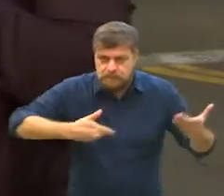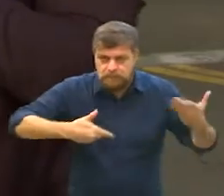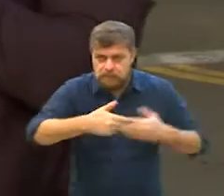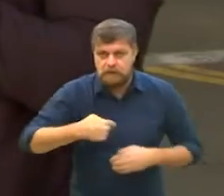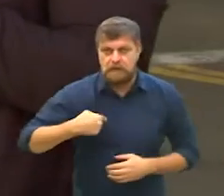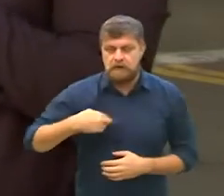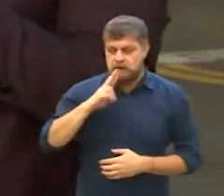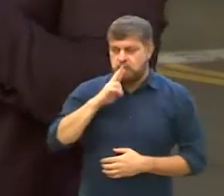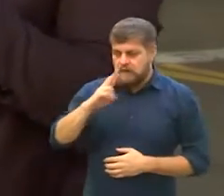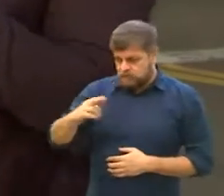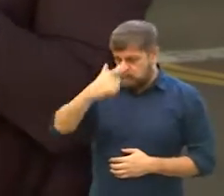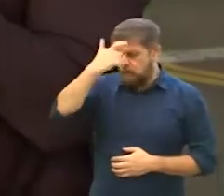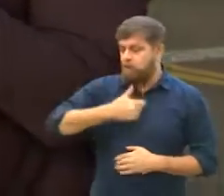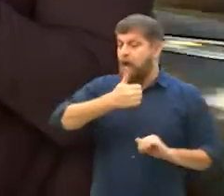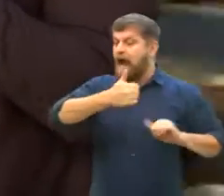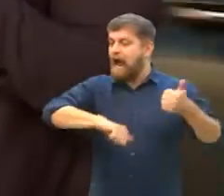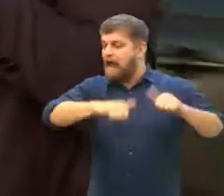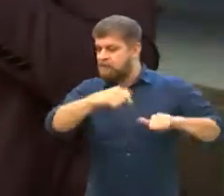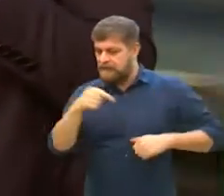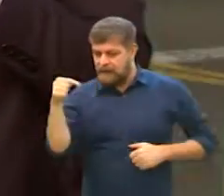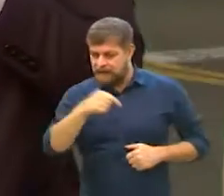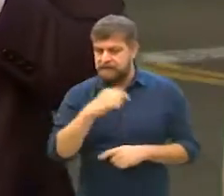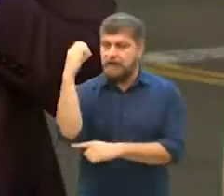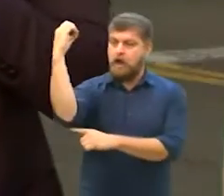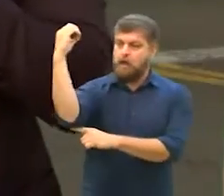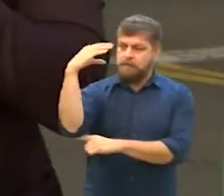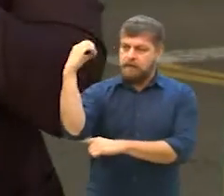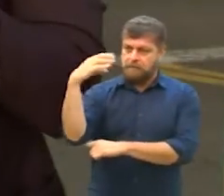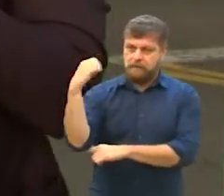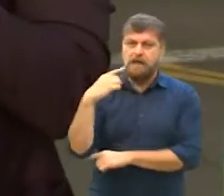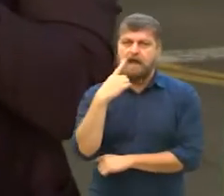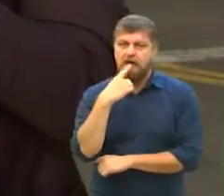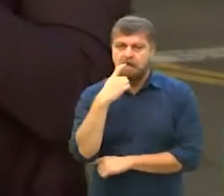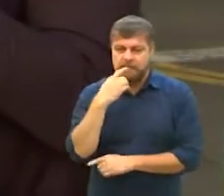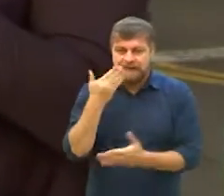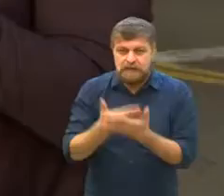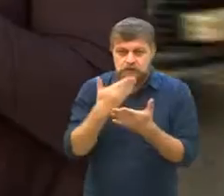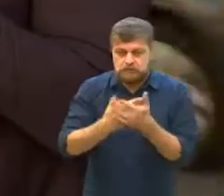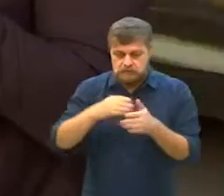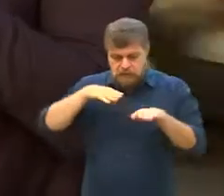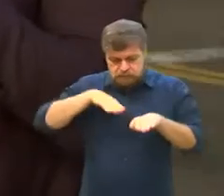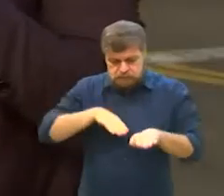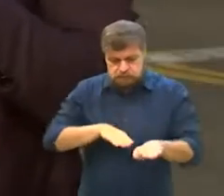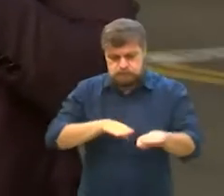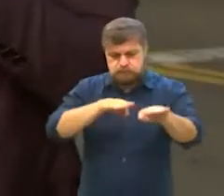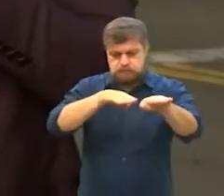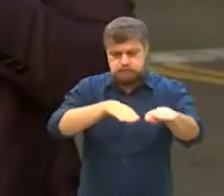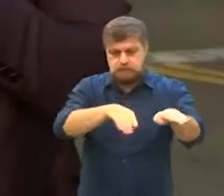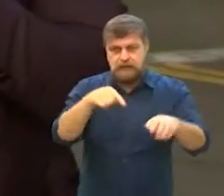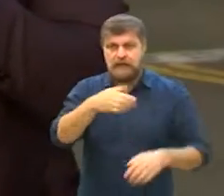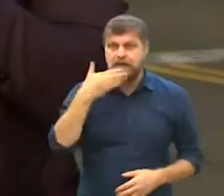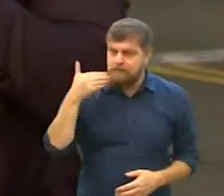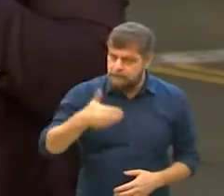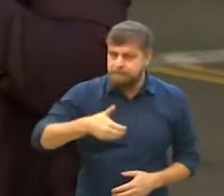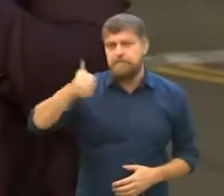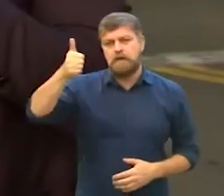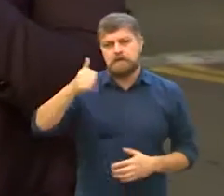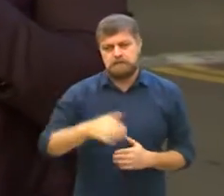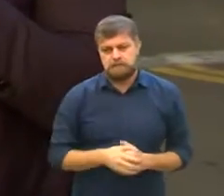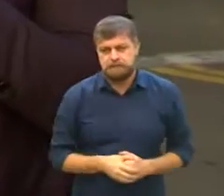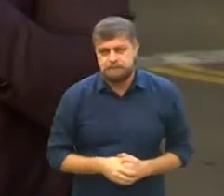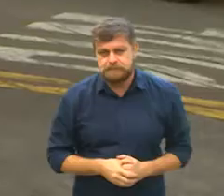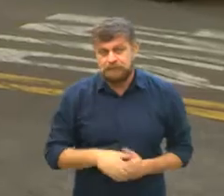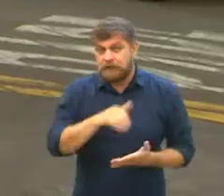legislativo. Dizer para ele que a gente vai avaliar aqui um possível semáforo, um estudo do tráfego aqui e com certeza